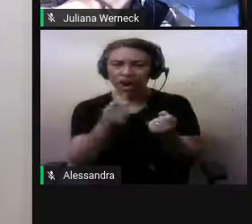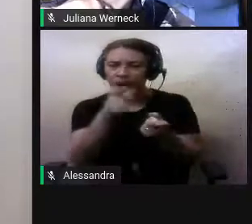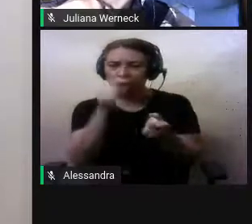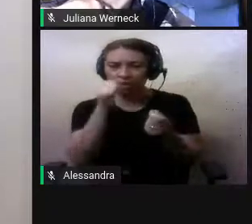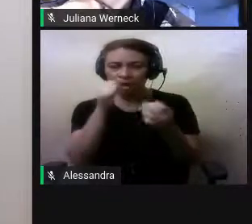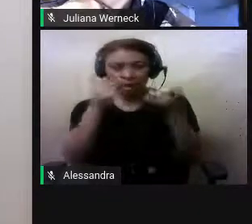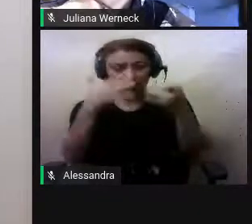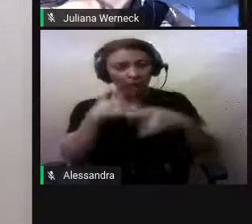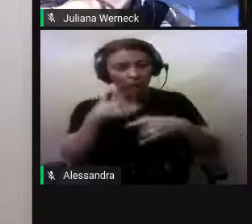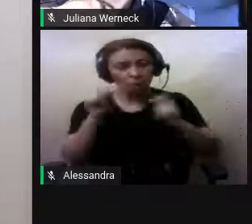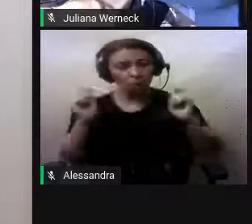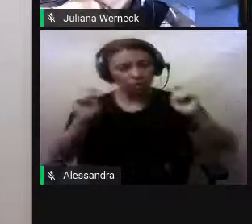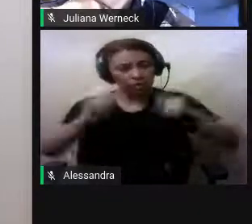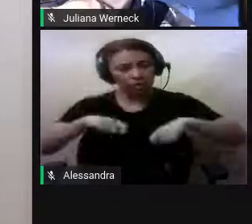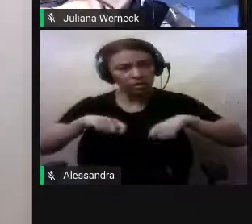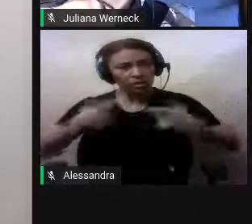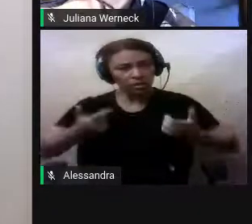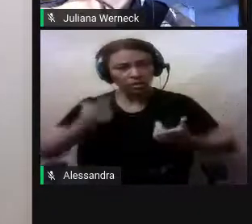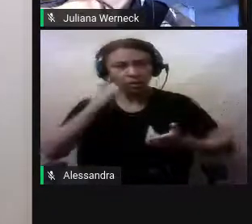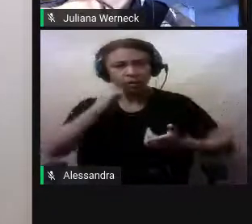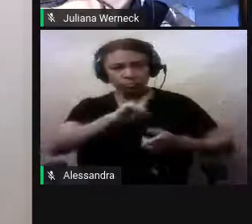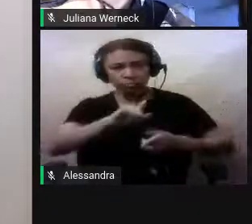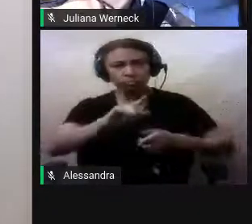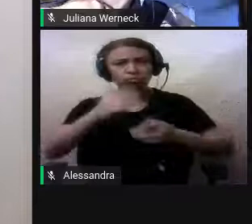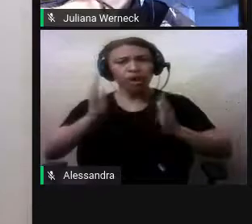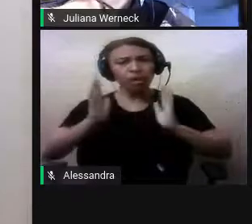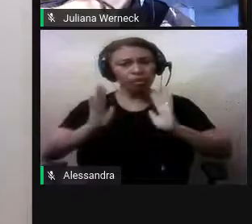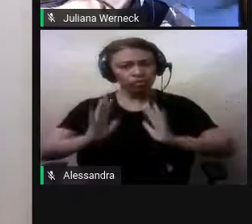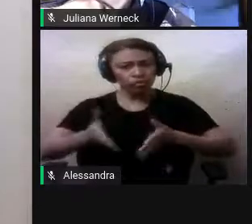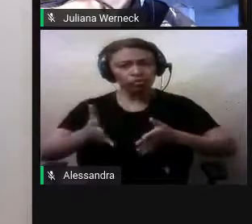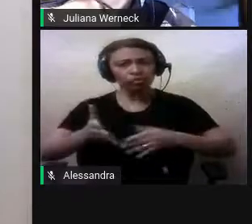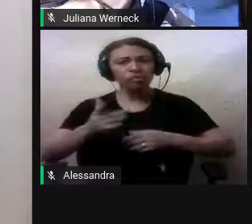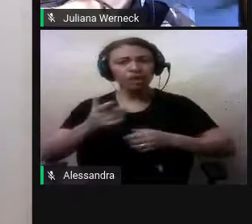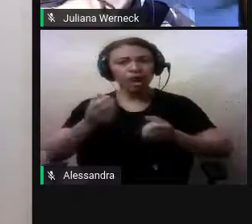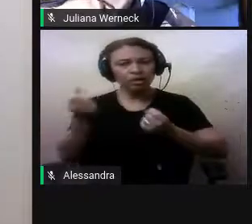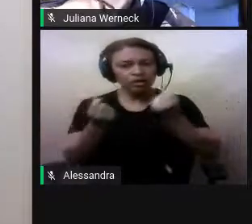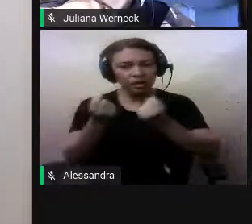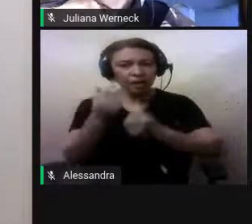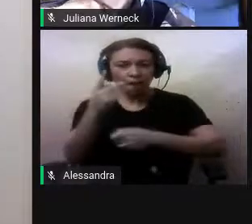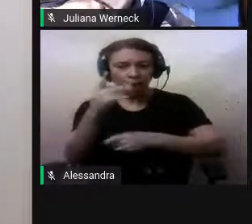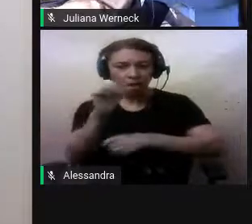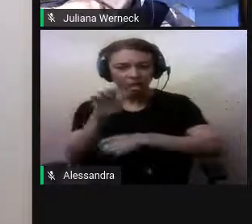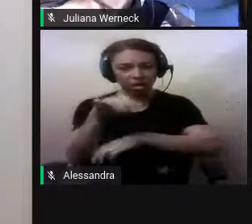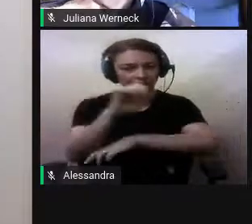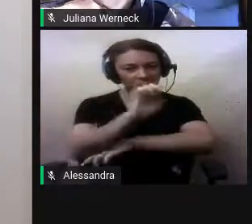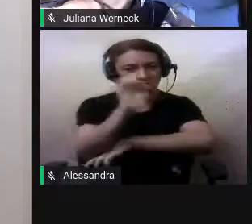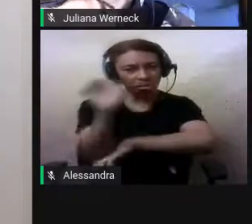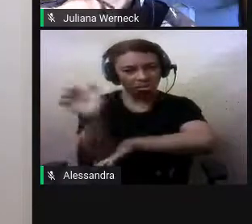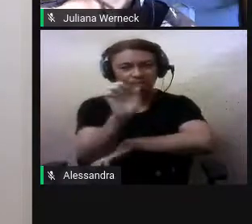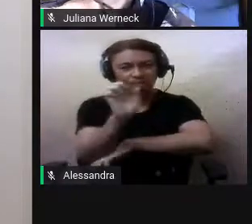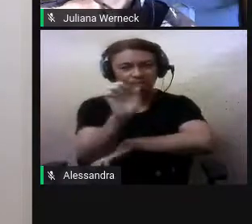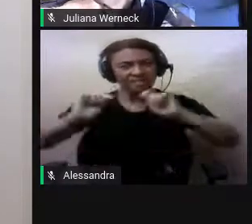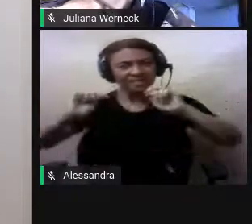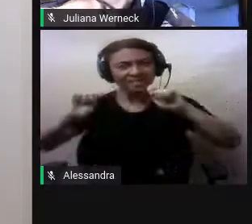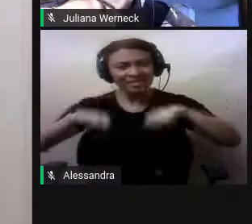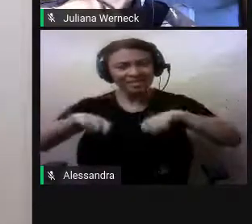mas eu consigo dirigir. Eu dirijo segurando o pé com o volante com o pé esquerdo. Expliquei para ela, ela